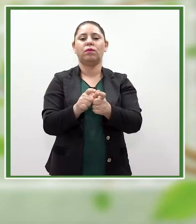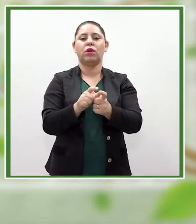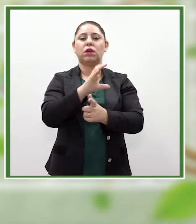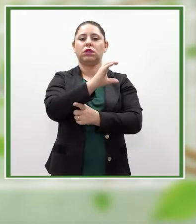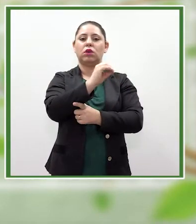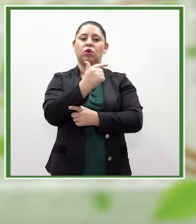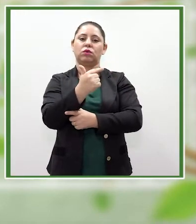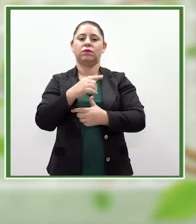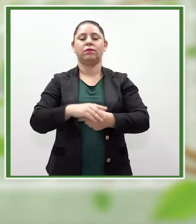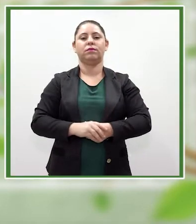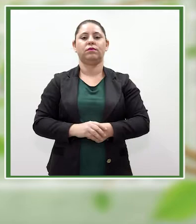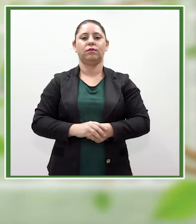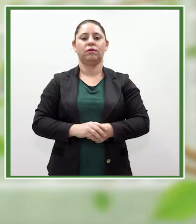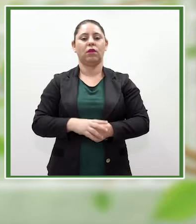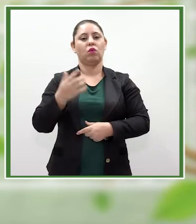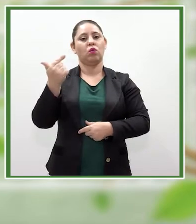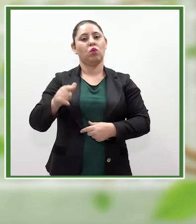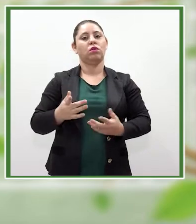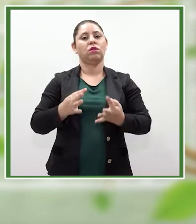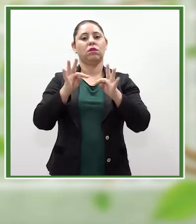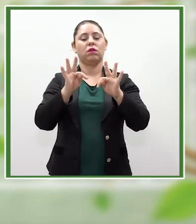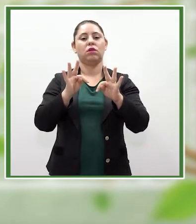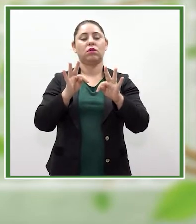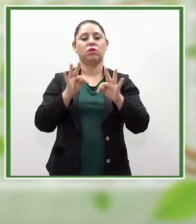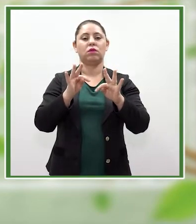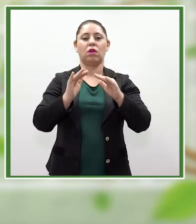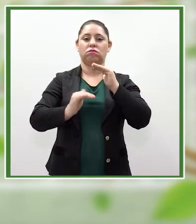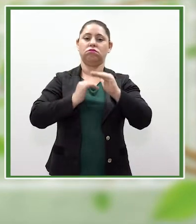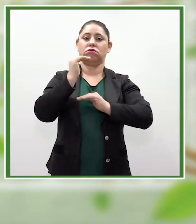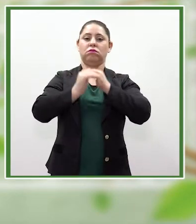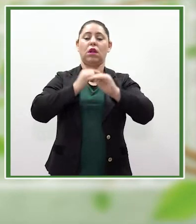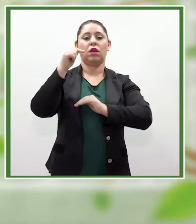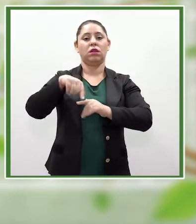Selvíria. É, na verdade, esse sistema,